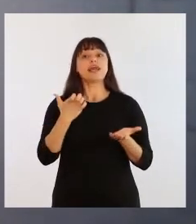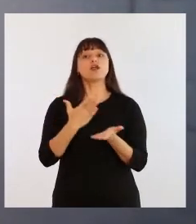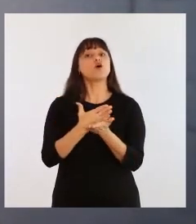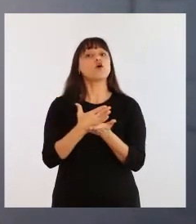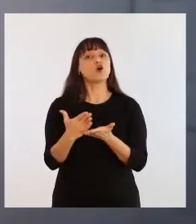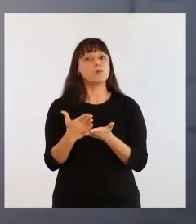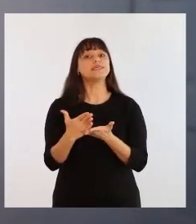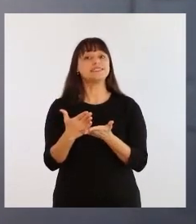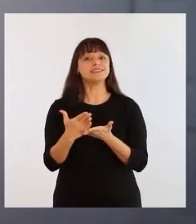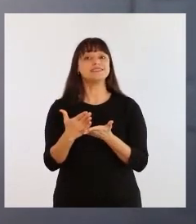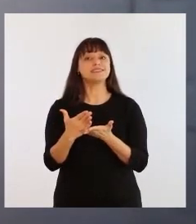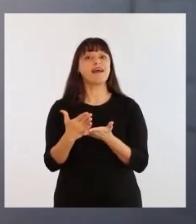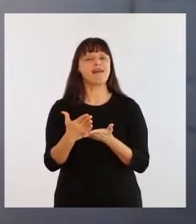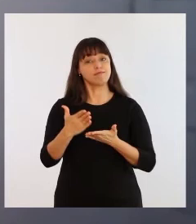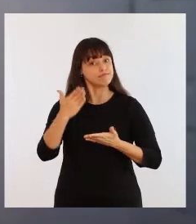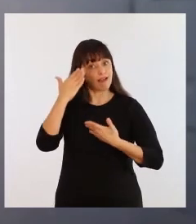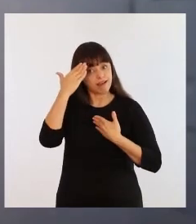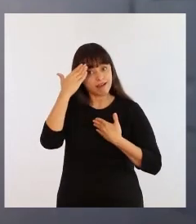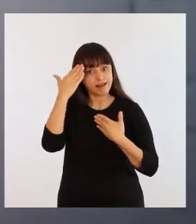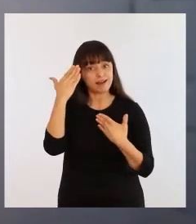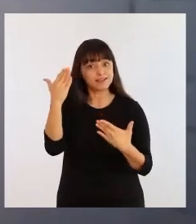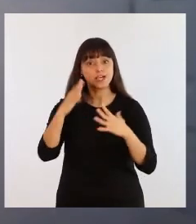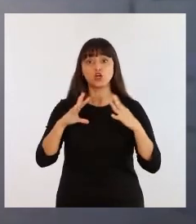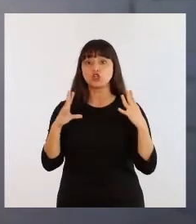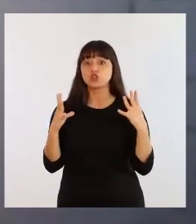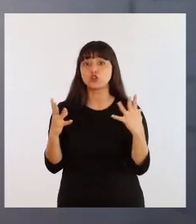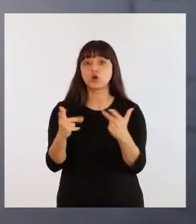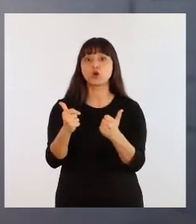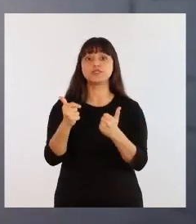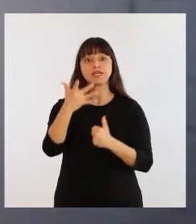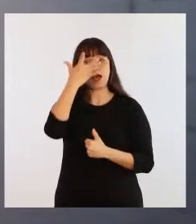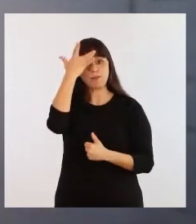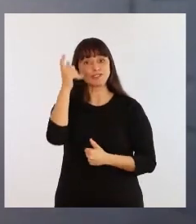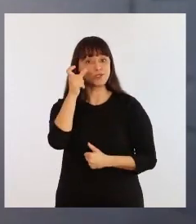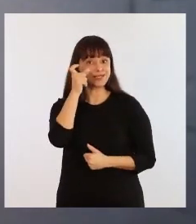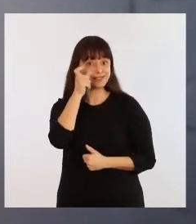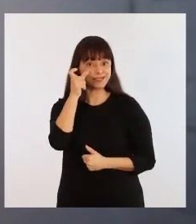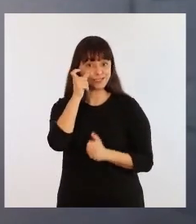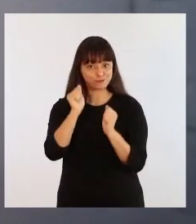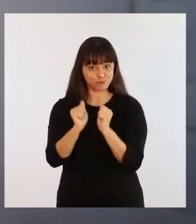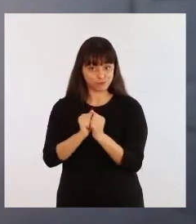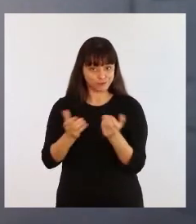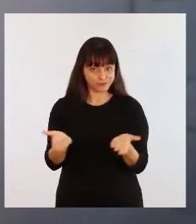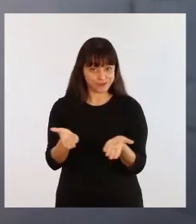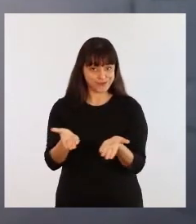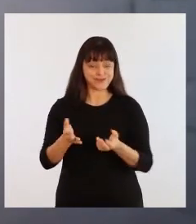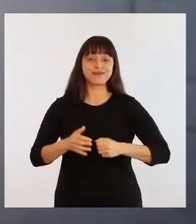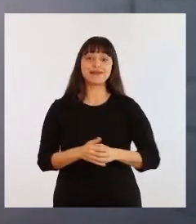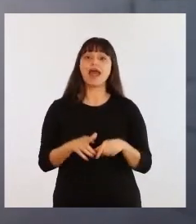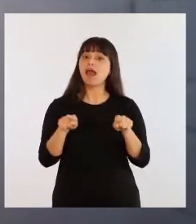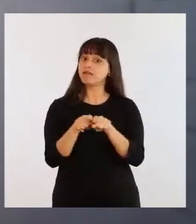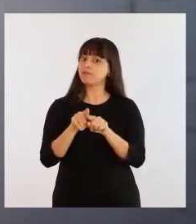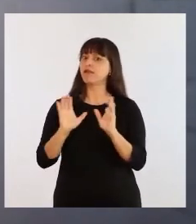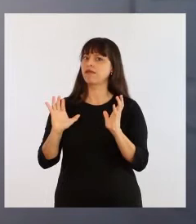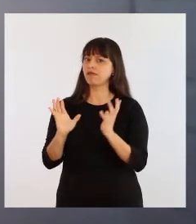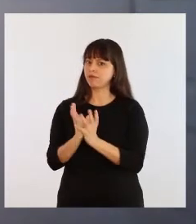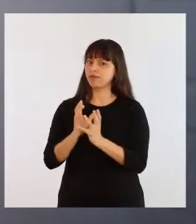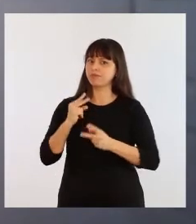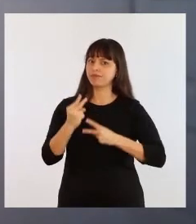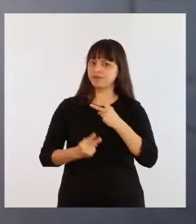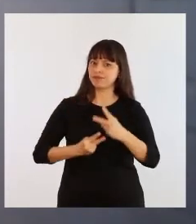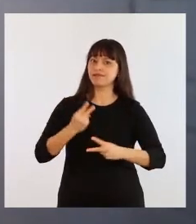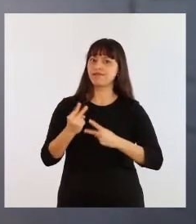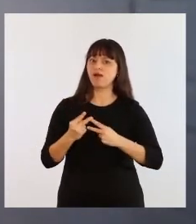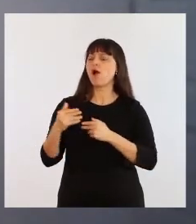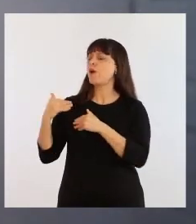agora a nossa transmissão agradecendo todas e todos que estão aqui nos acompanhando e também toda a equipe da Bienal que